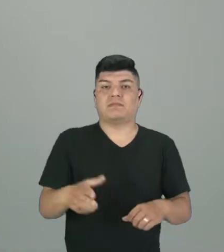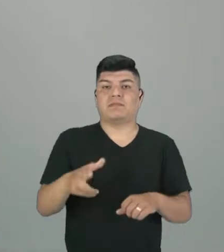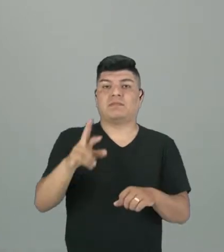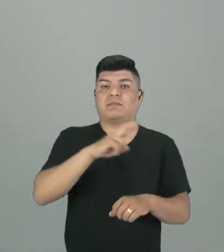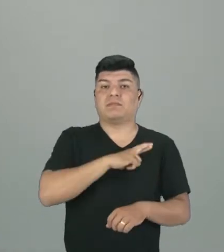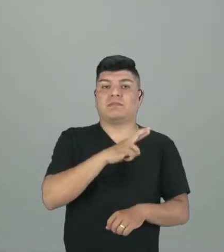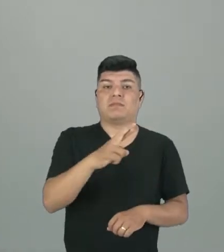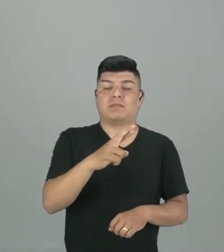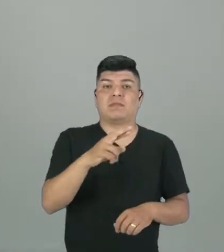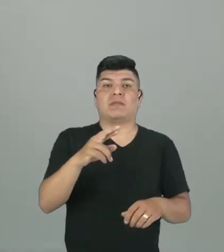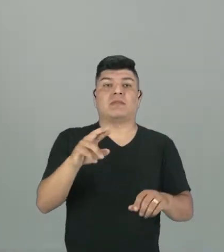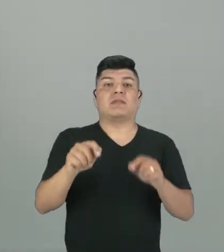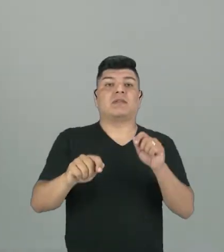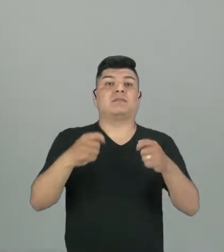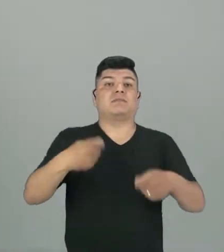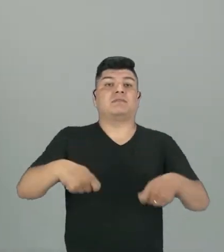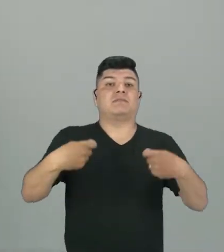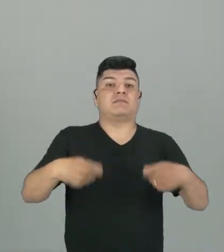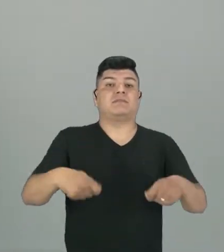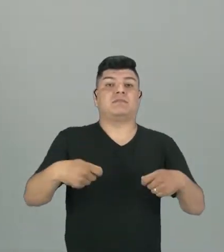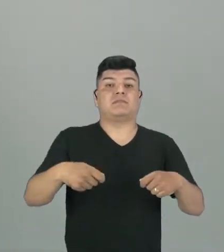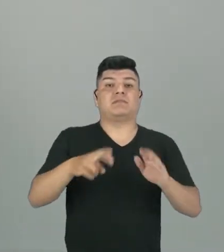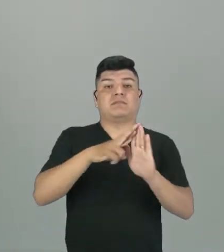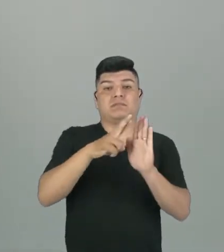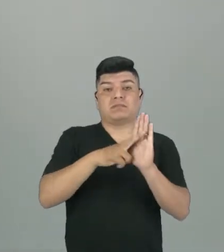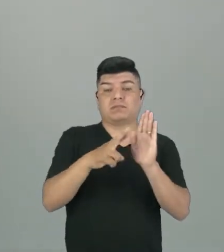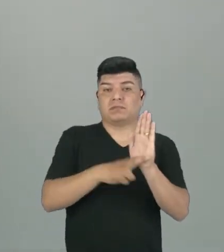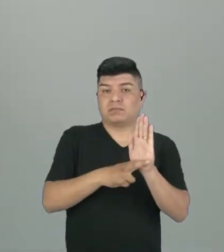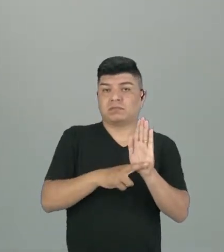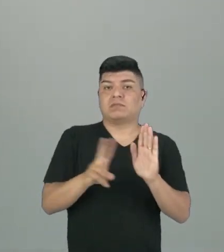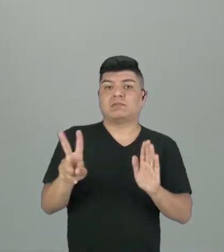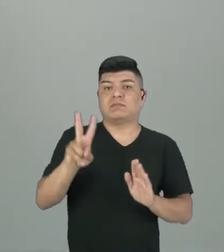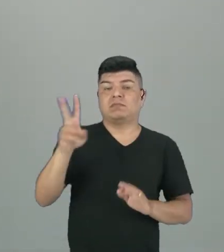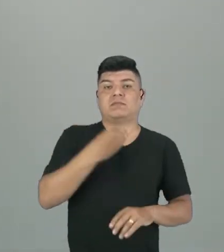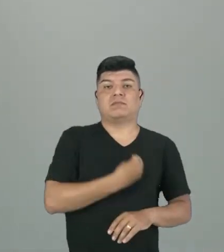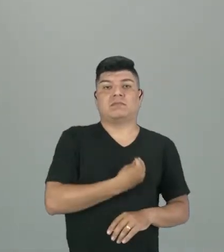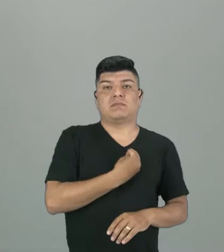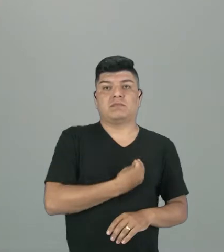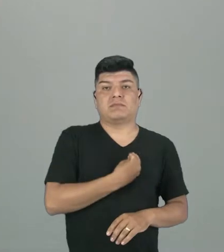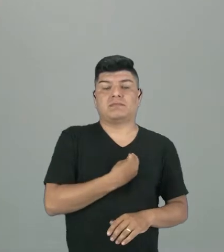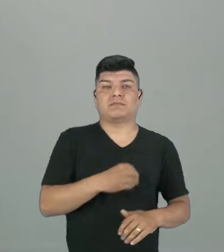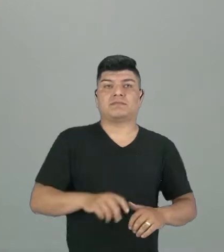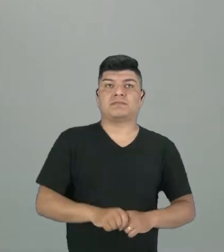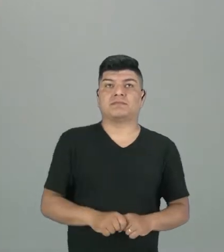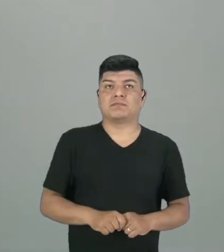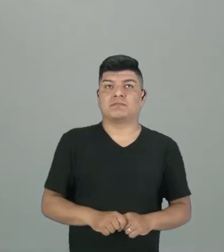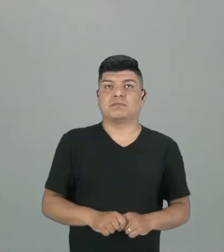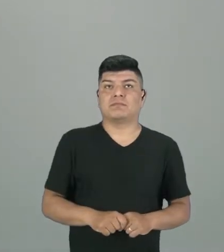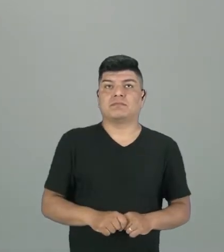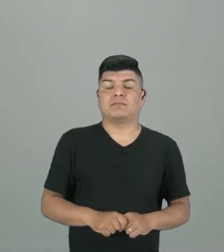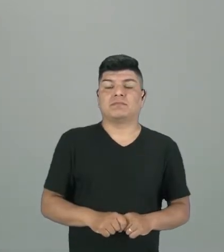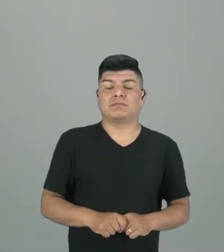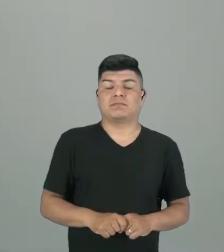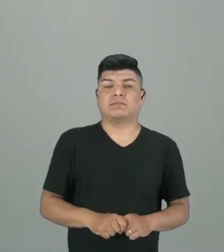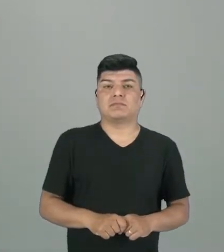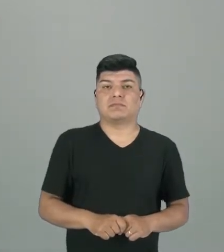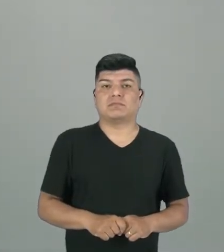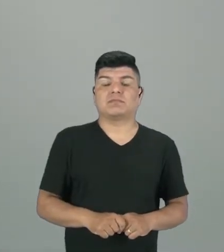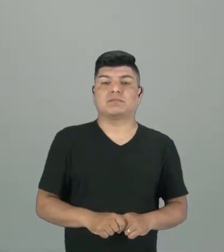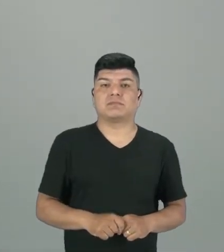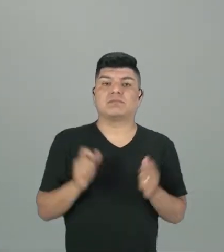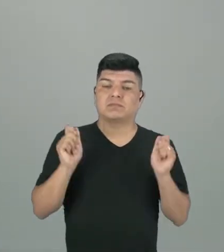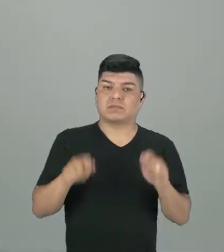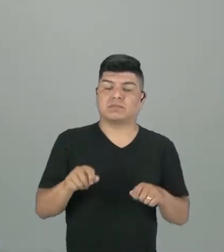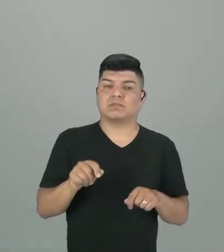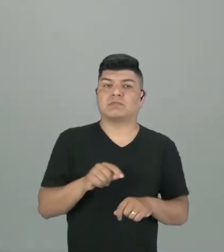religiões, elas devem ter princípios de valorização da vida. Aí, esse é um ponto em que a gente pode dizer